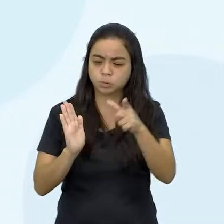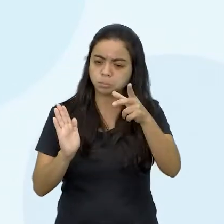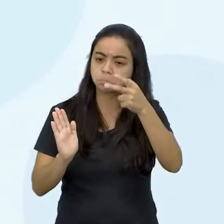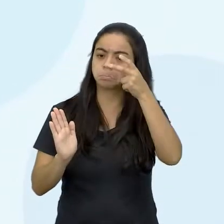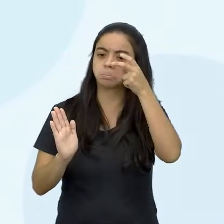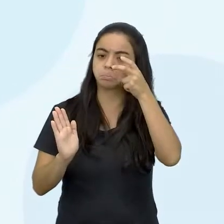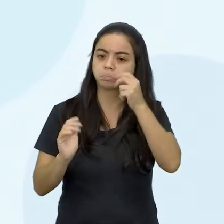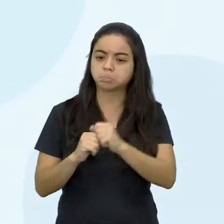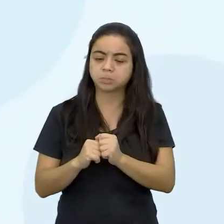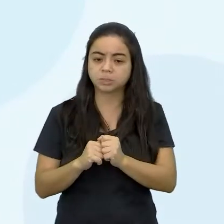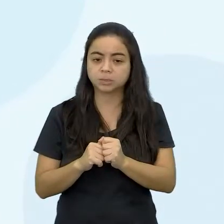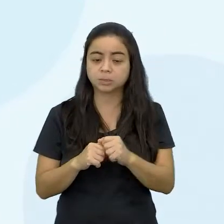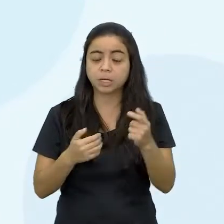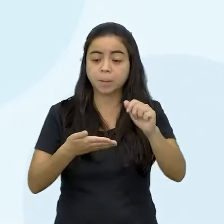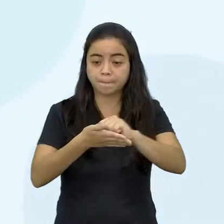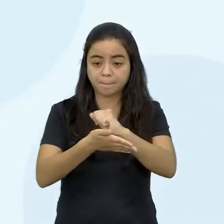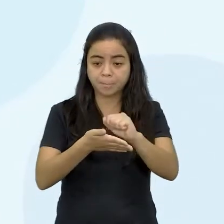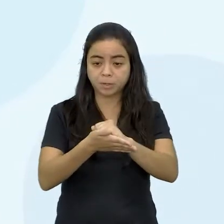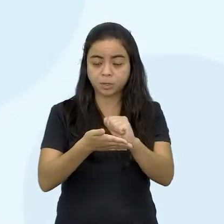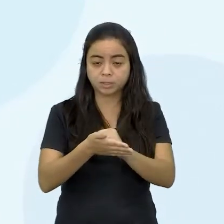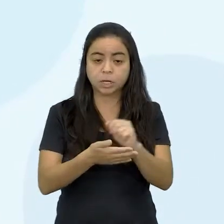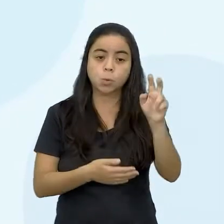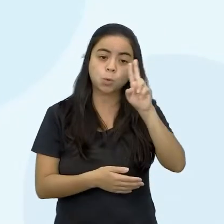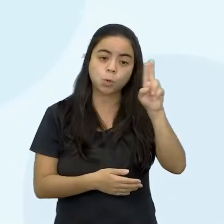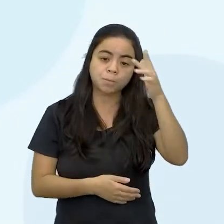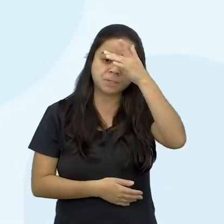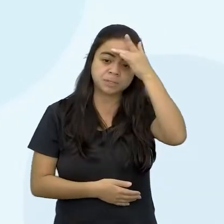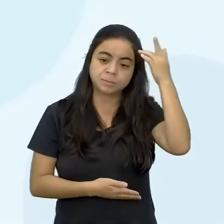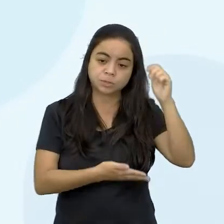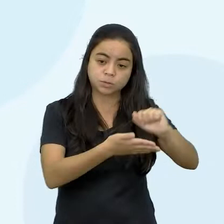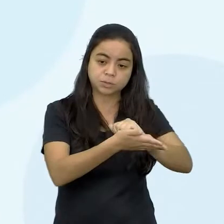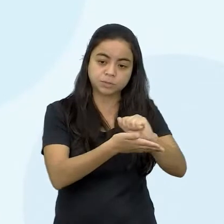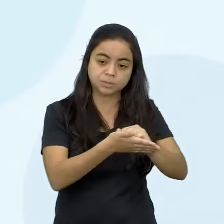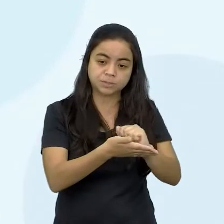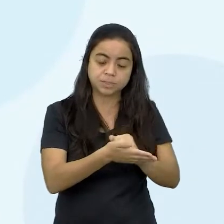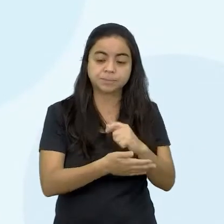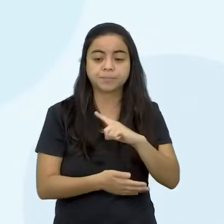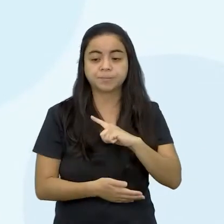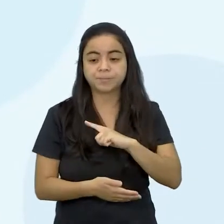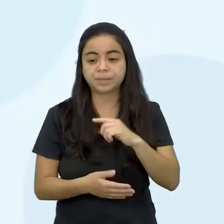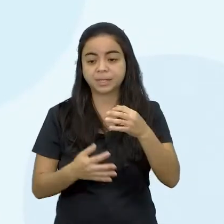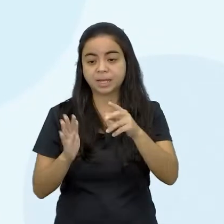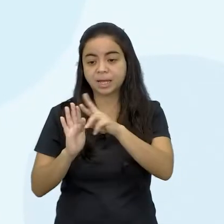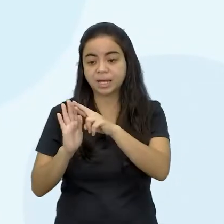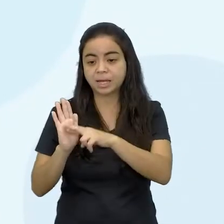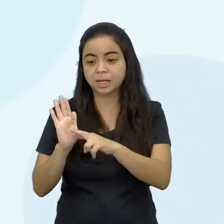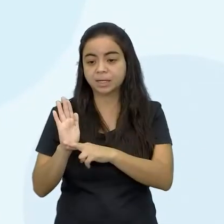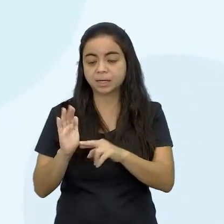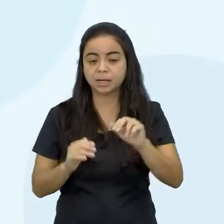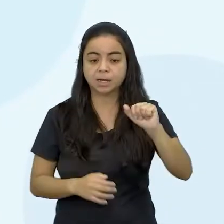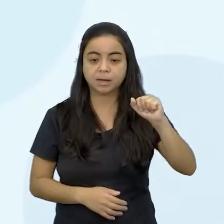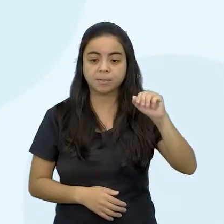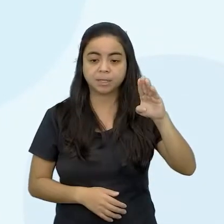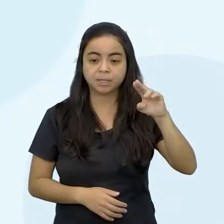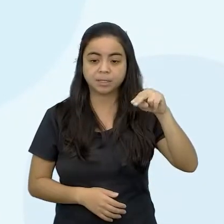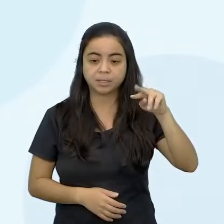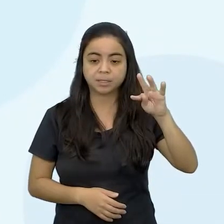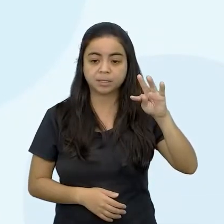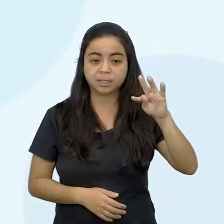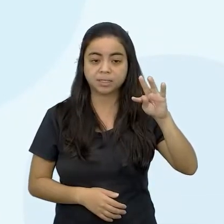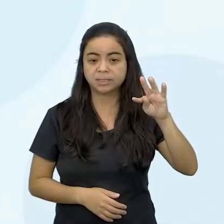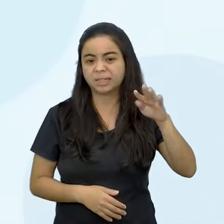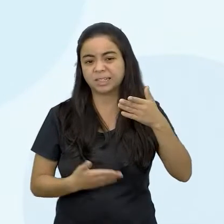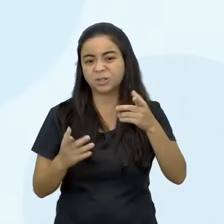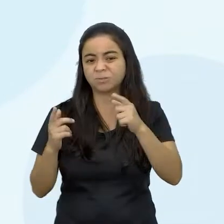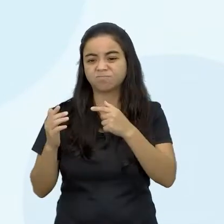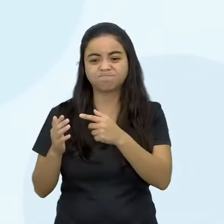a nota ali nome dos autores mais tem uma regra da ABNT que aí não tá sendo seguida